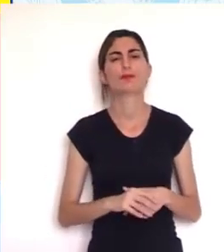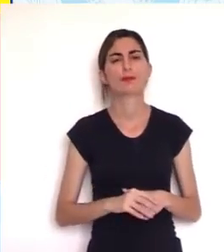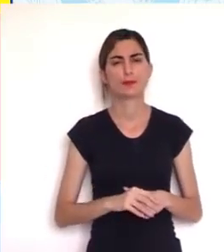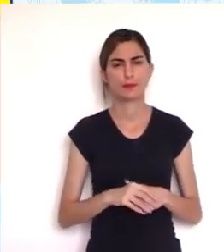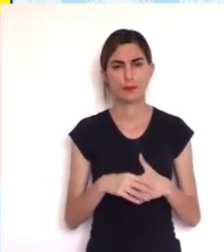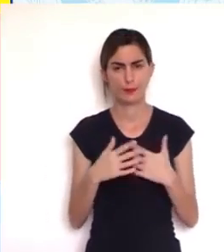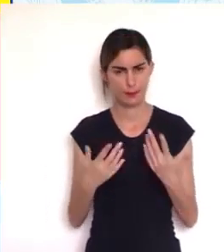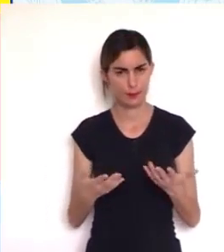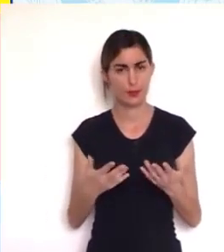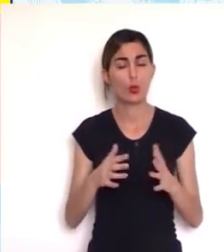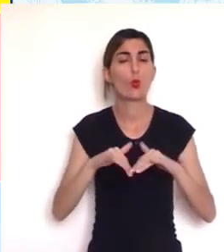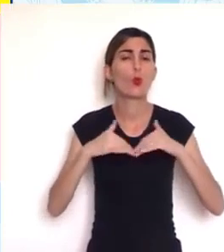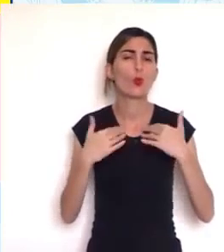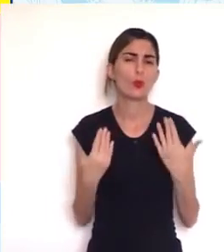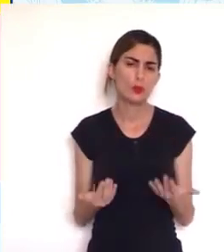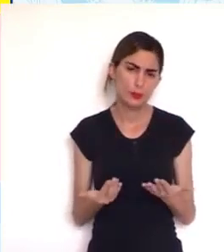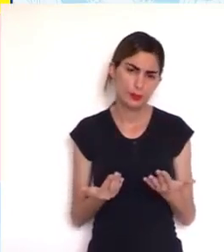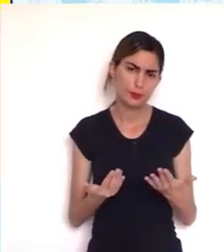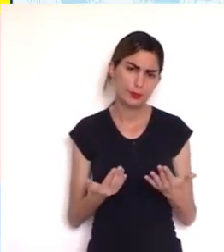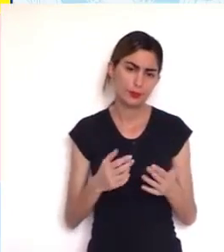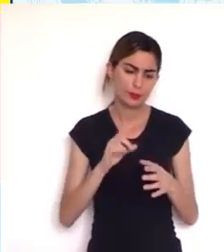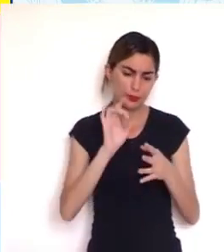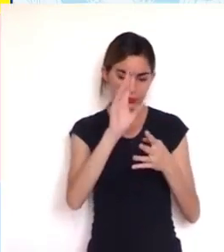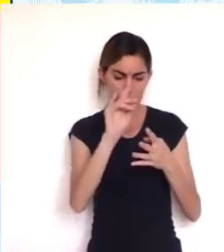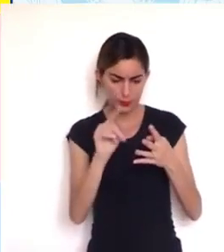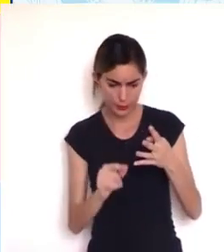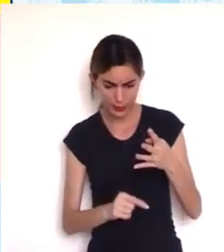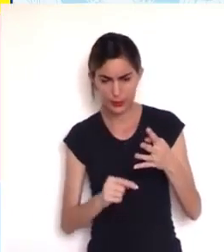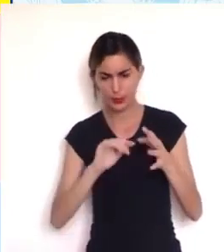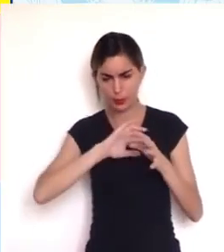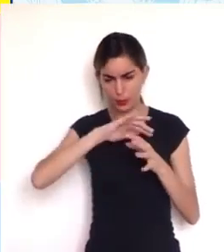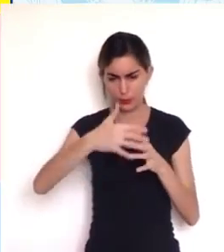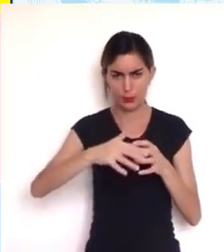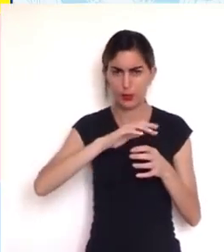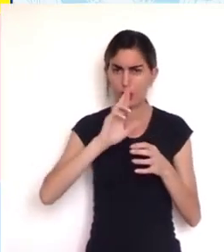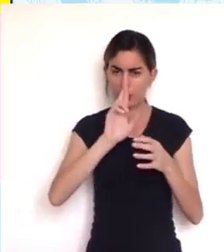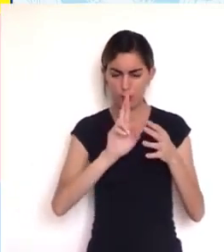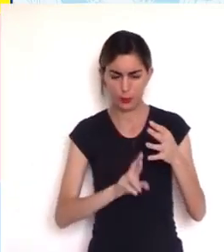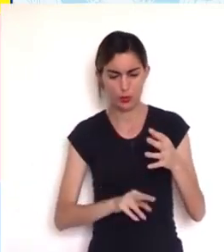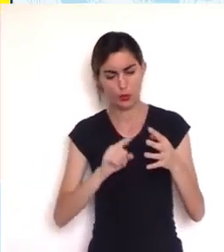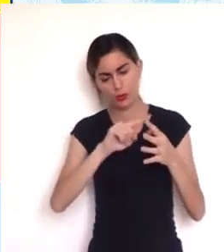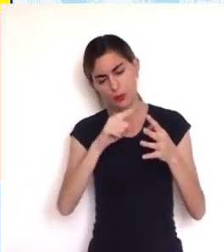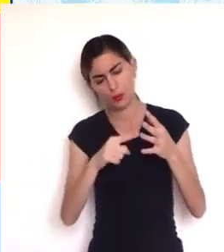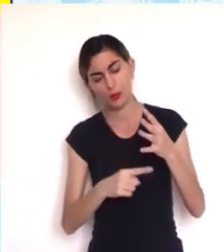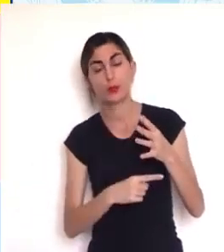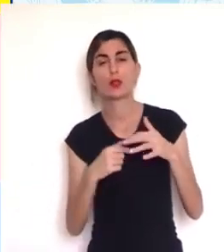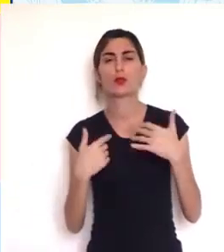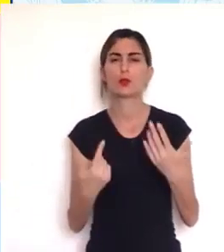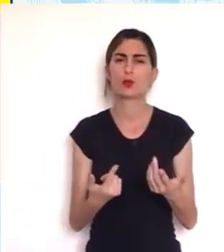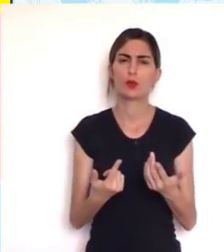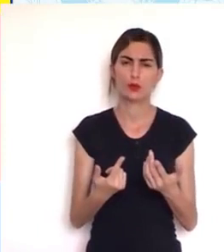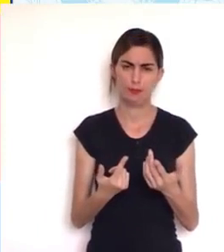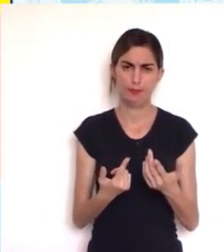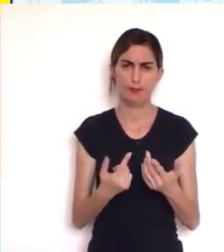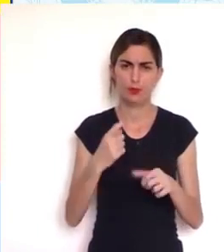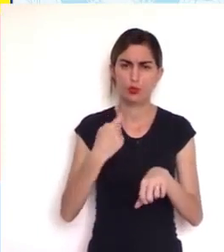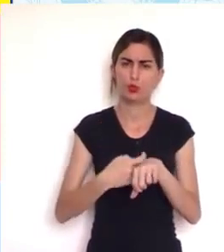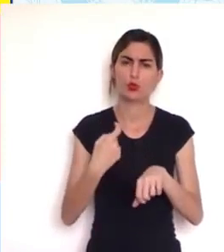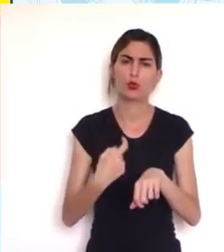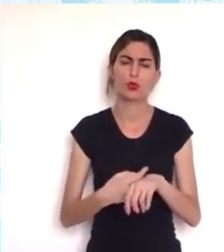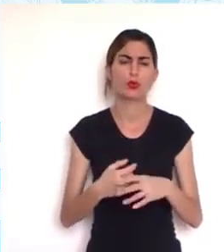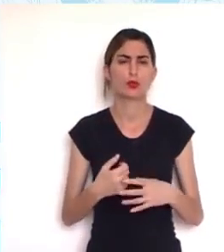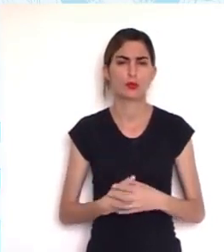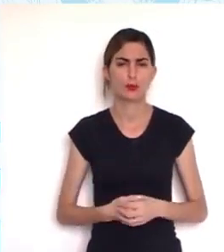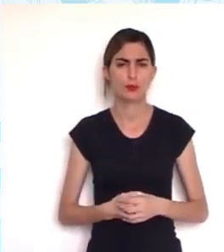pensar. Quais dessas partes aí, dessas alternativas, vai se encontrar no estado